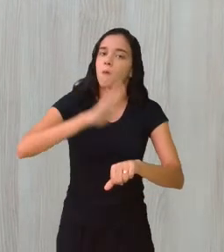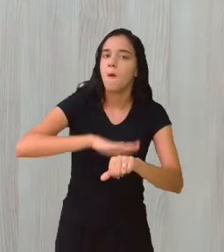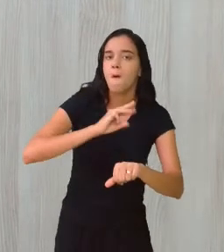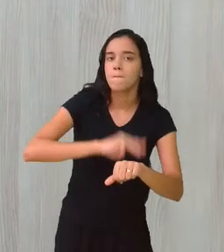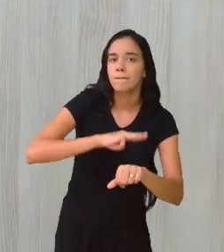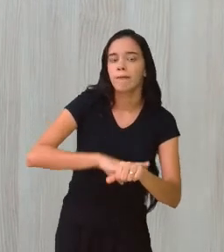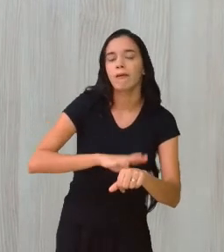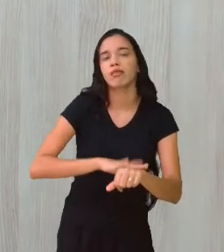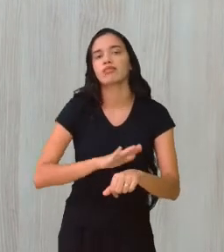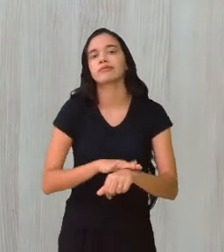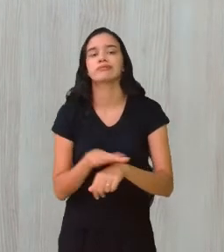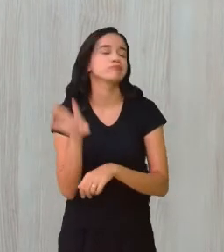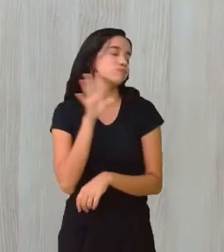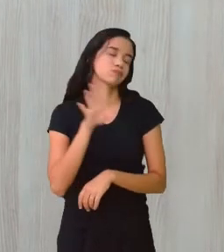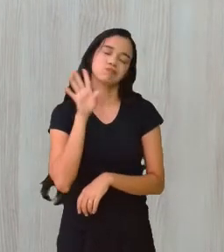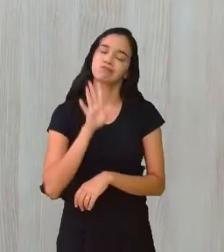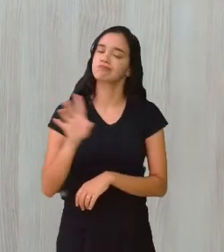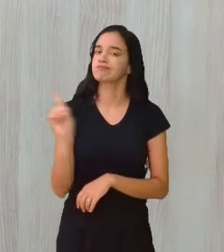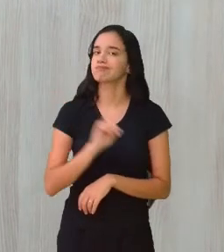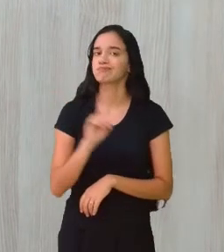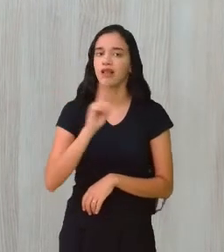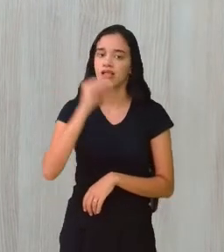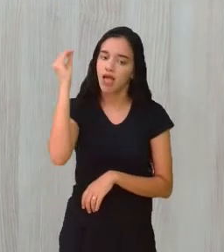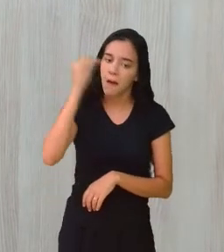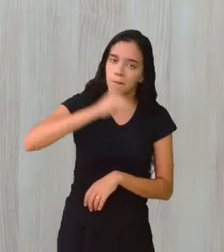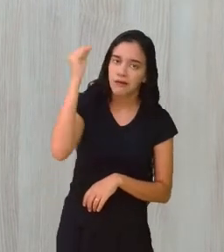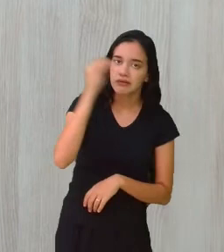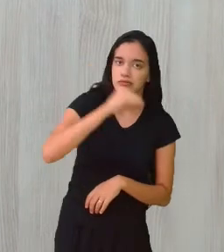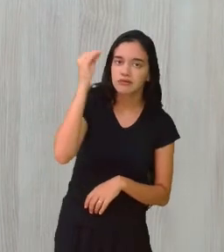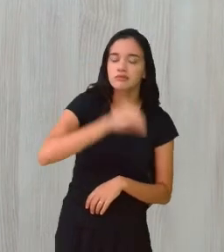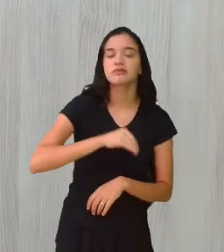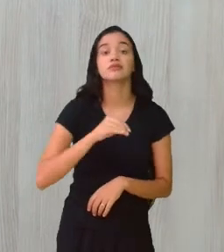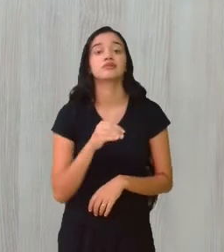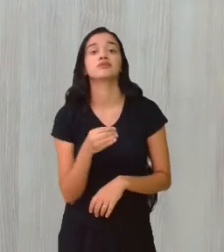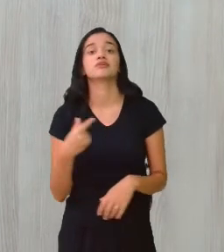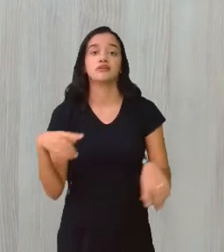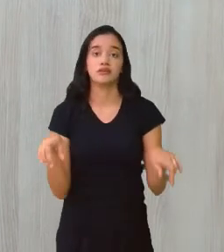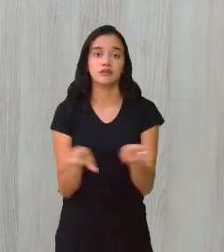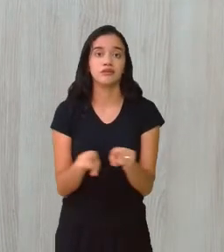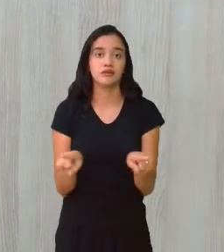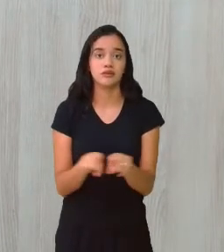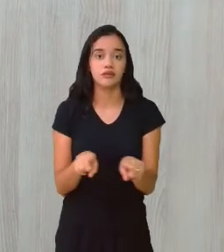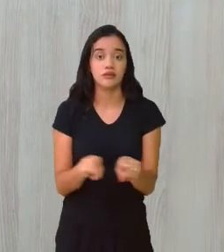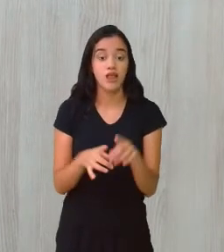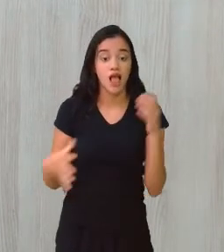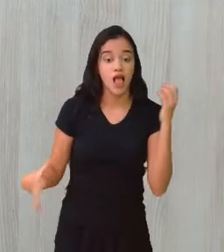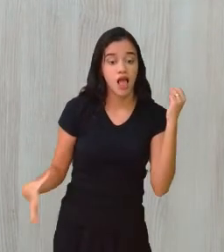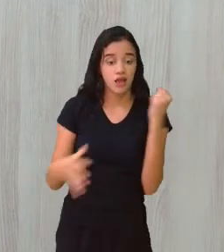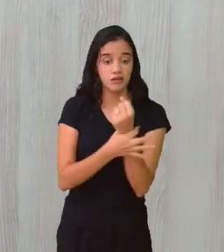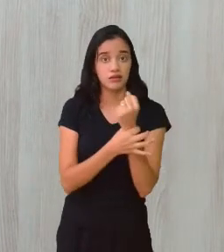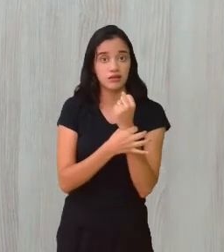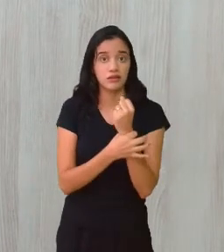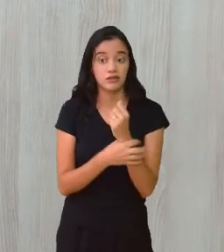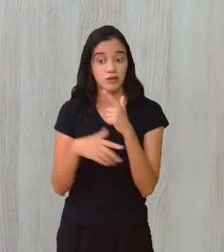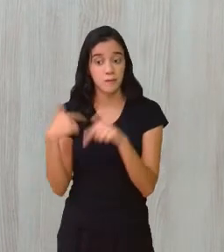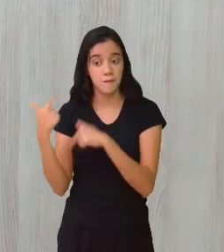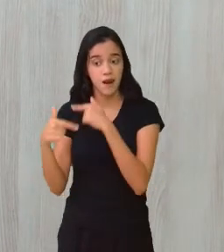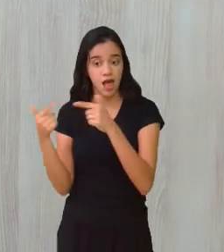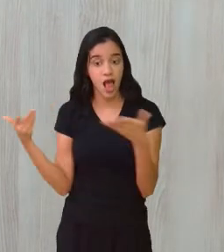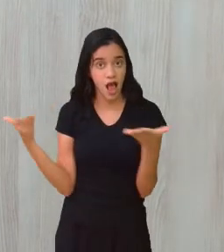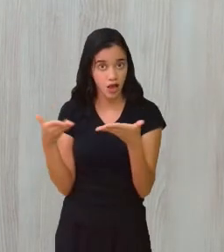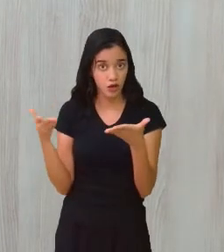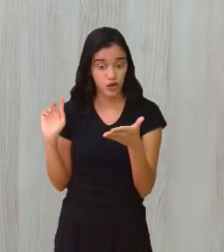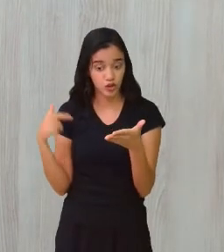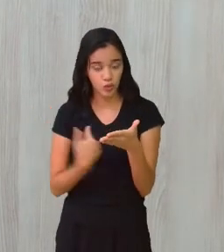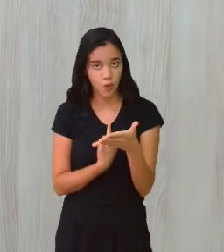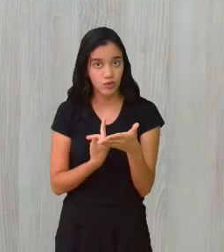que não está legal, a gente está tendo prejuízos diante disso, né, e a gente não só garantir para essa geração, né,